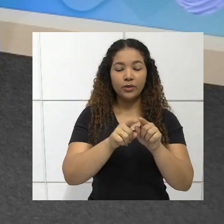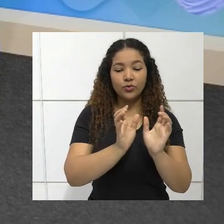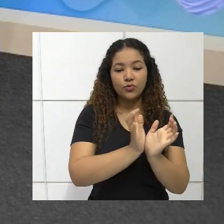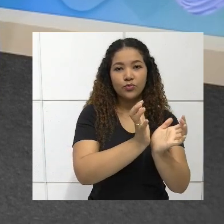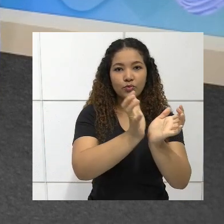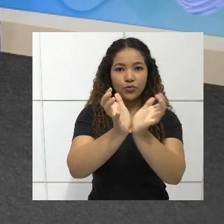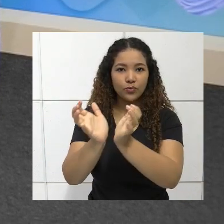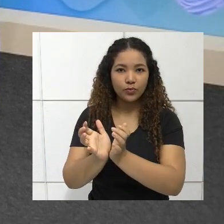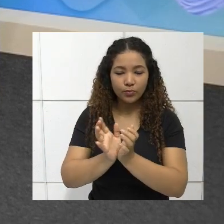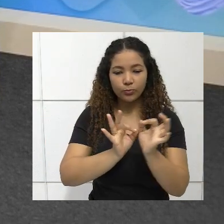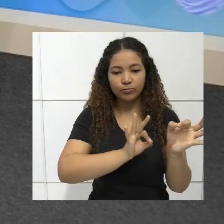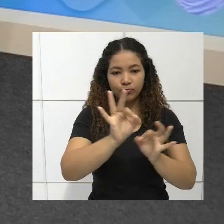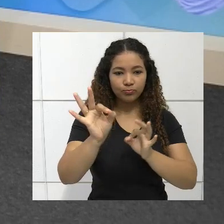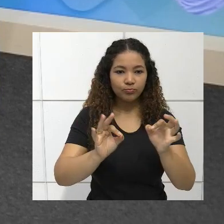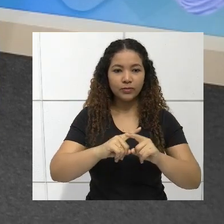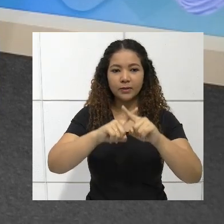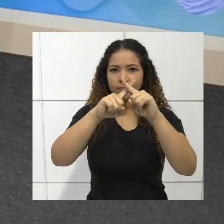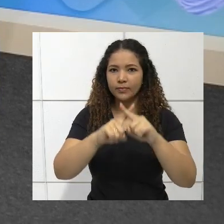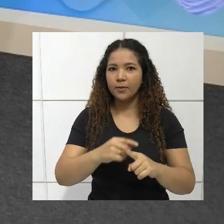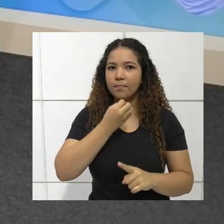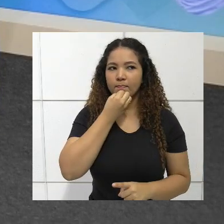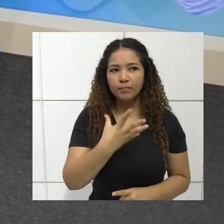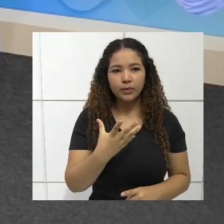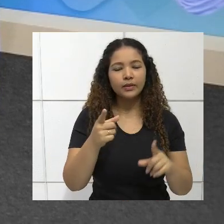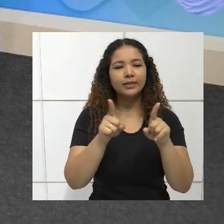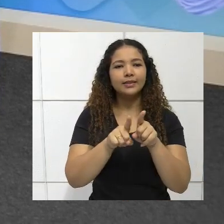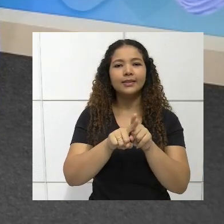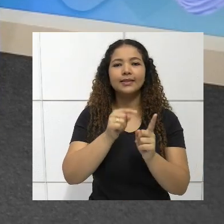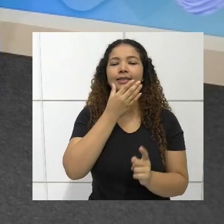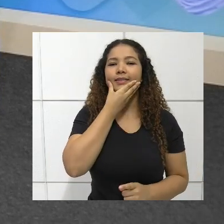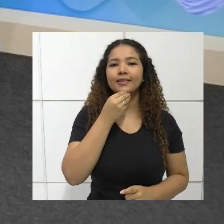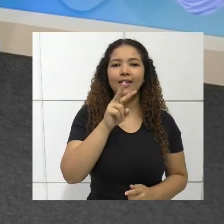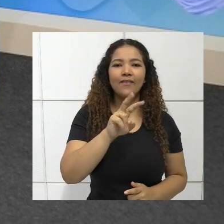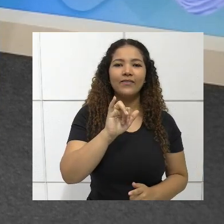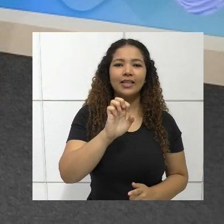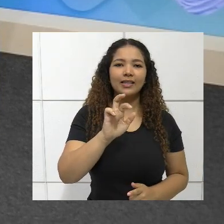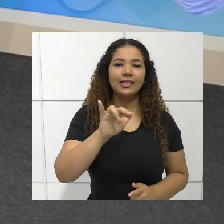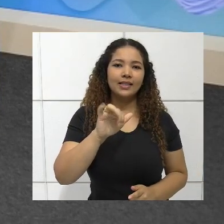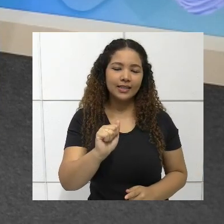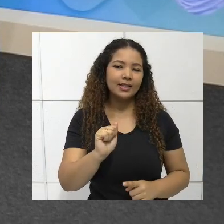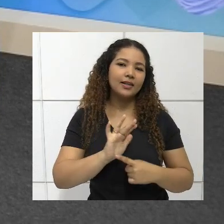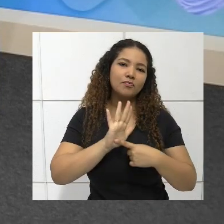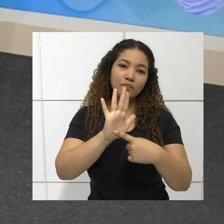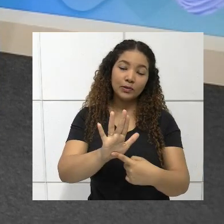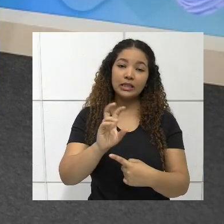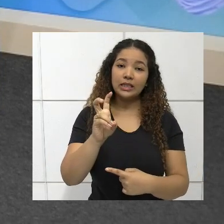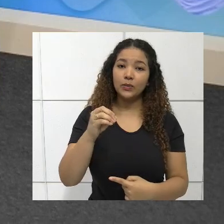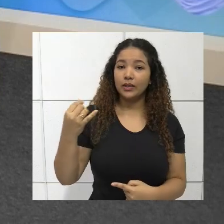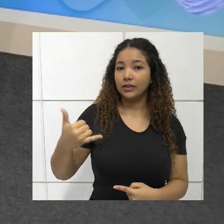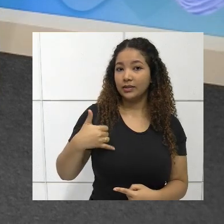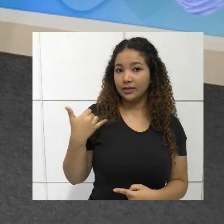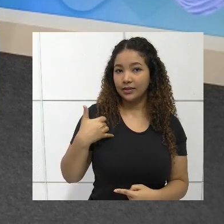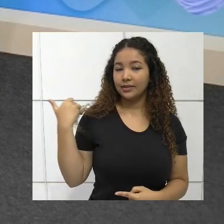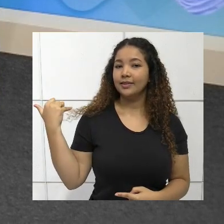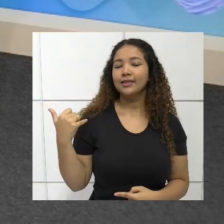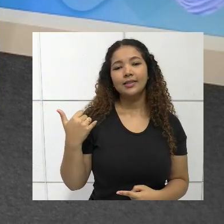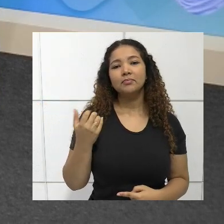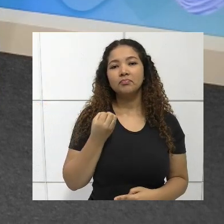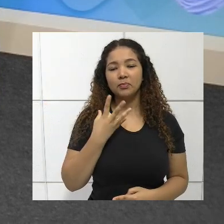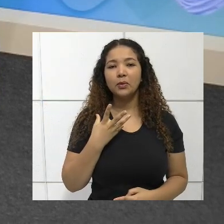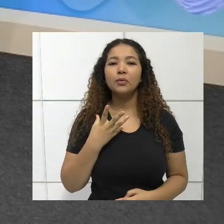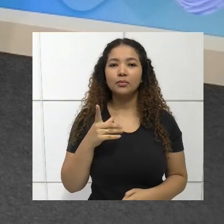que fizeram um grande campeonato. Inclusive, o nosso Vieira Filho, que desfilou o seu futebol lá no Cinquentão Dente de Leite, com